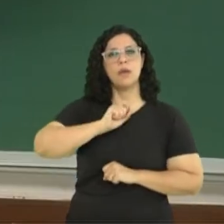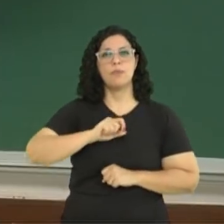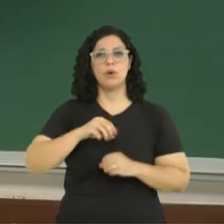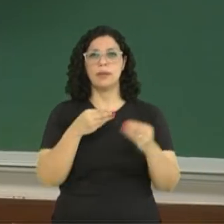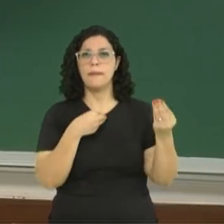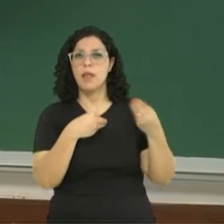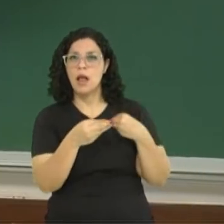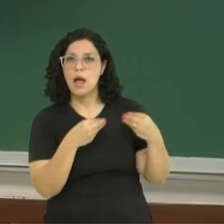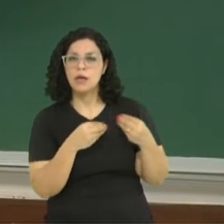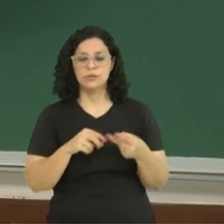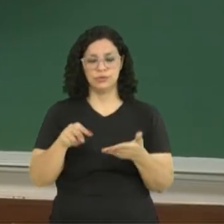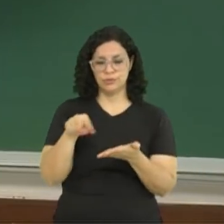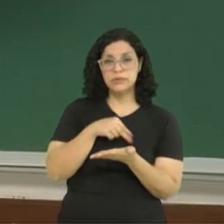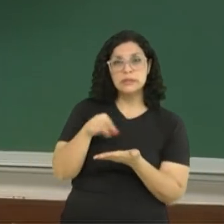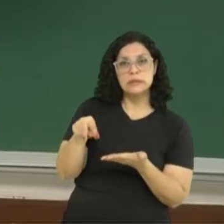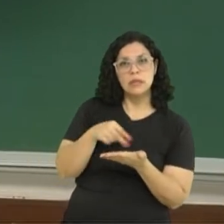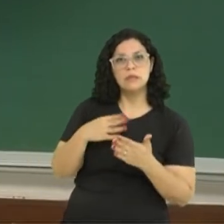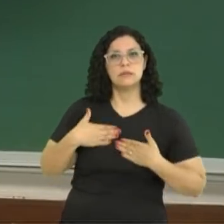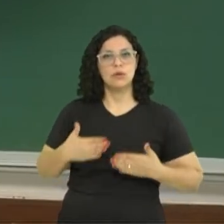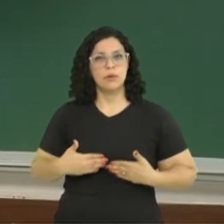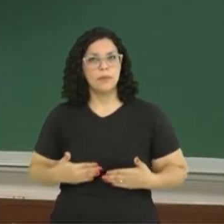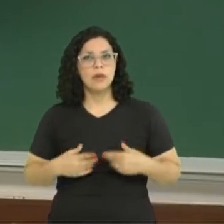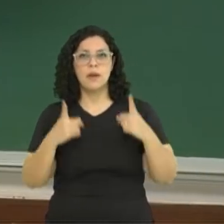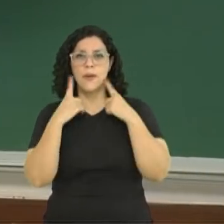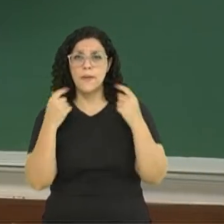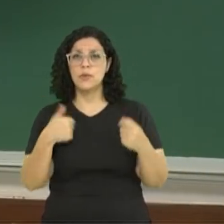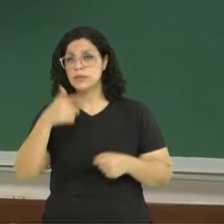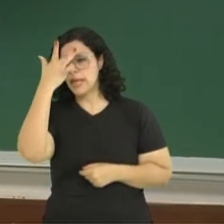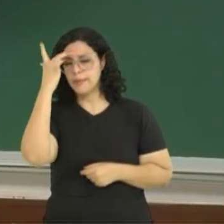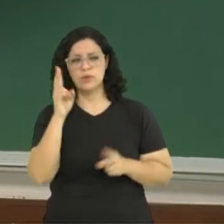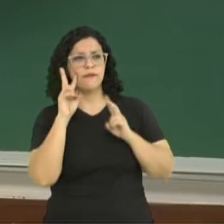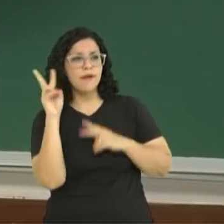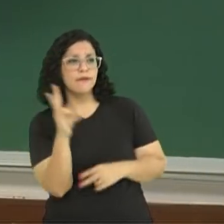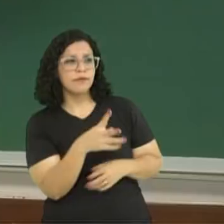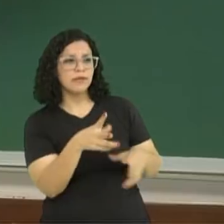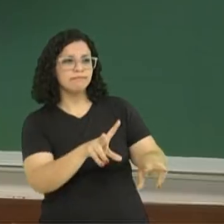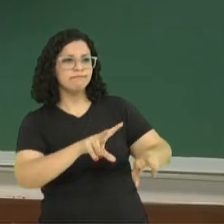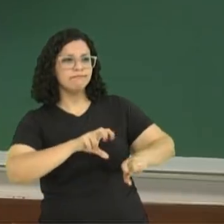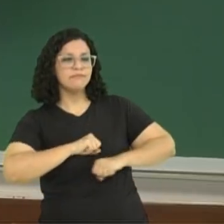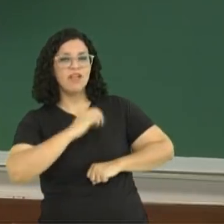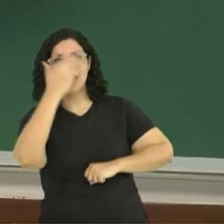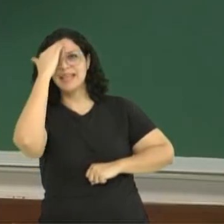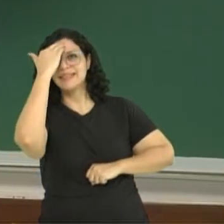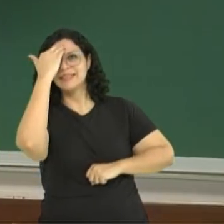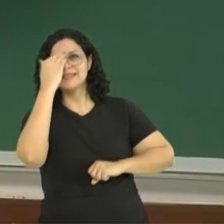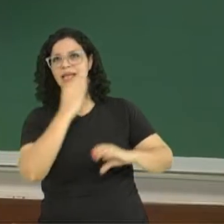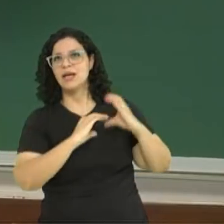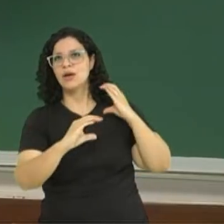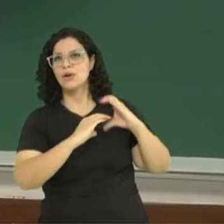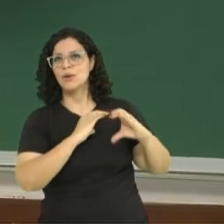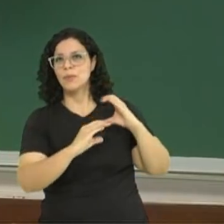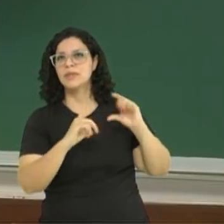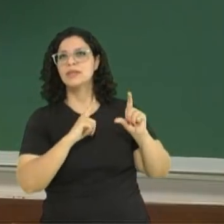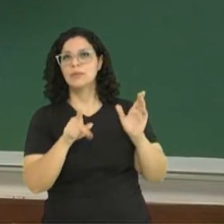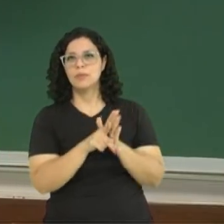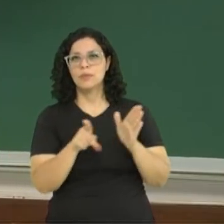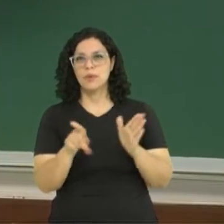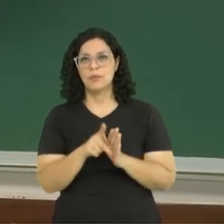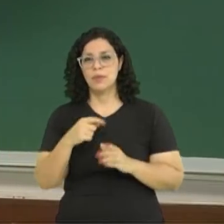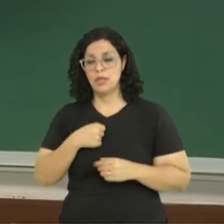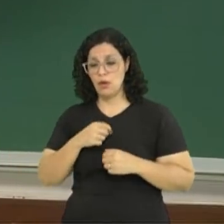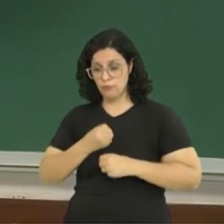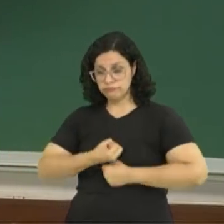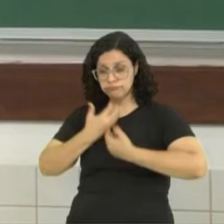plástico ou corporal, e chega até o quê? Até um receptor. Aquele receptor vai entender o que eu estou falando. Então, seja uma mensagem que vai daqui até